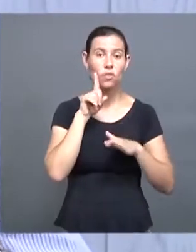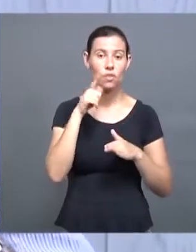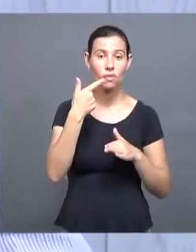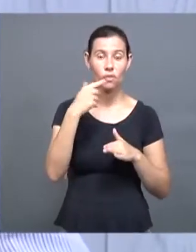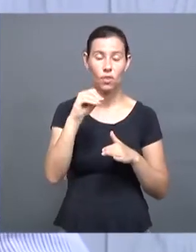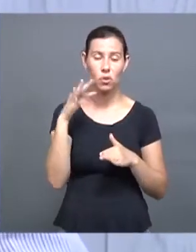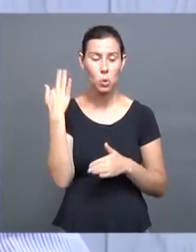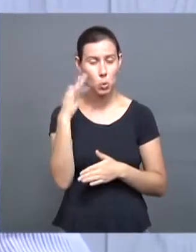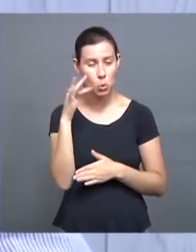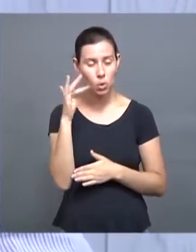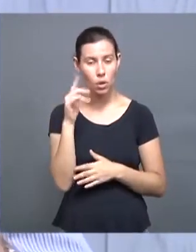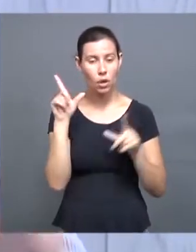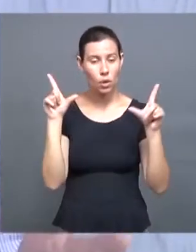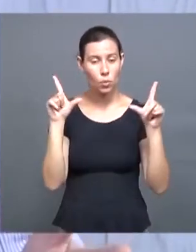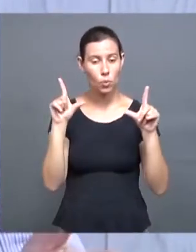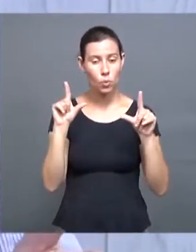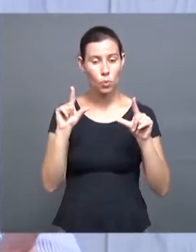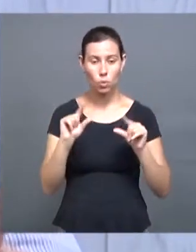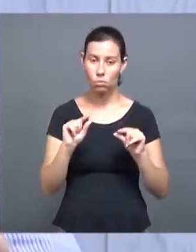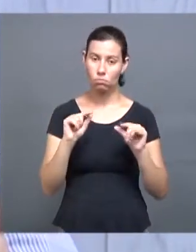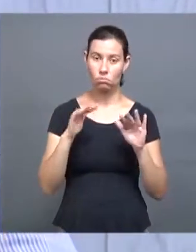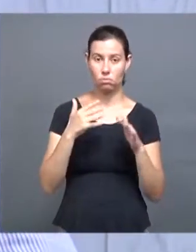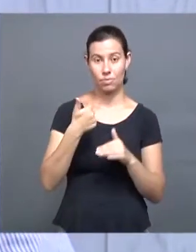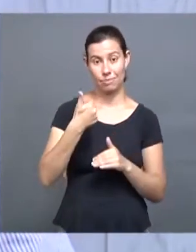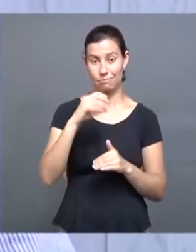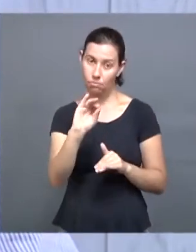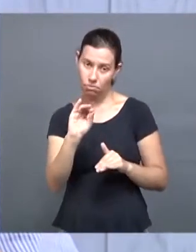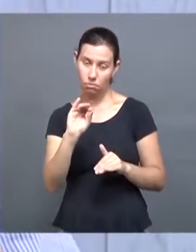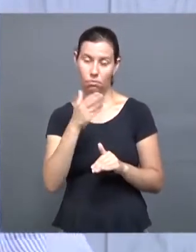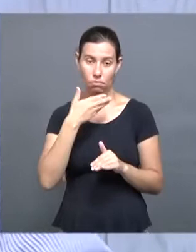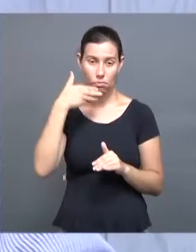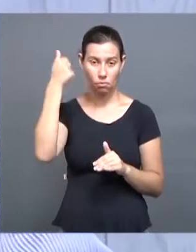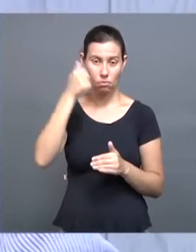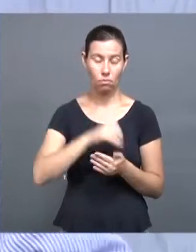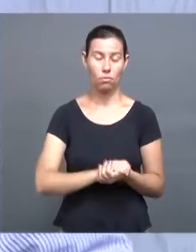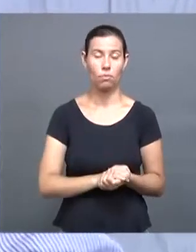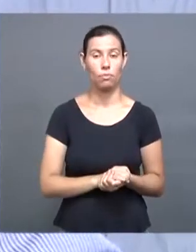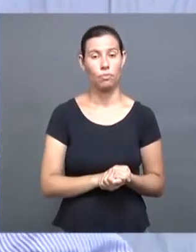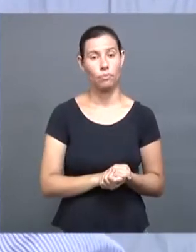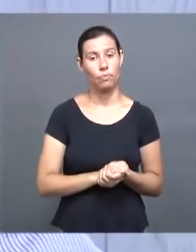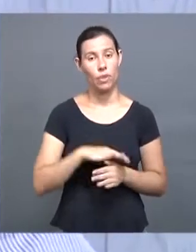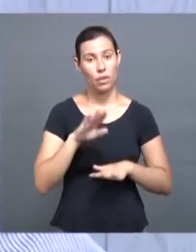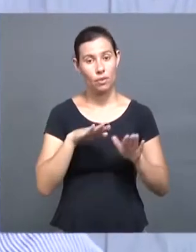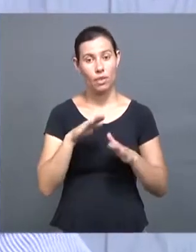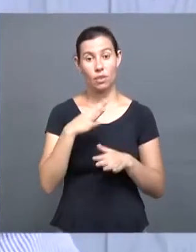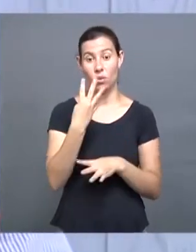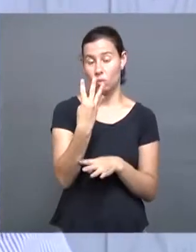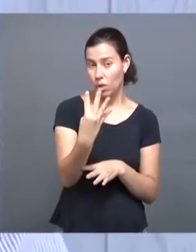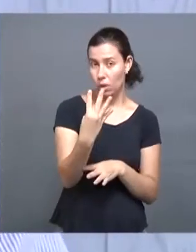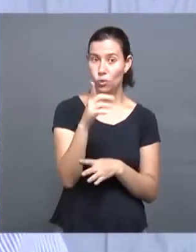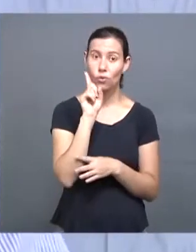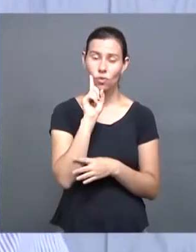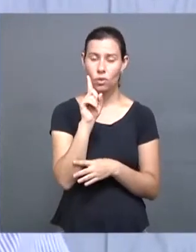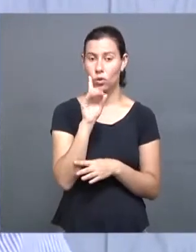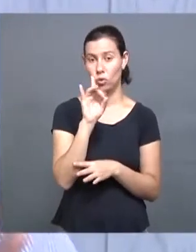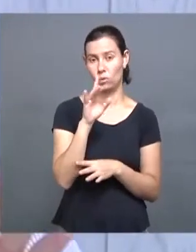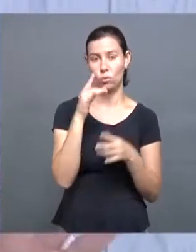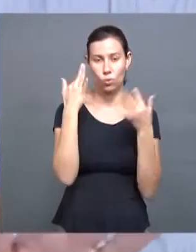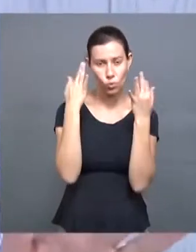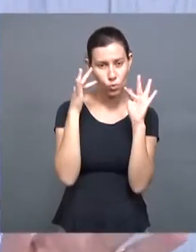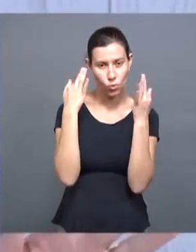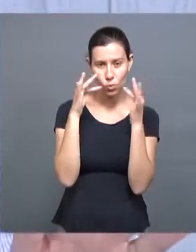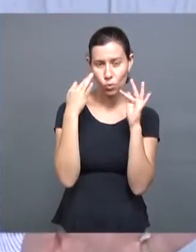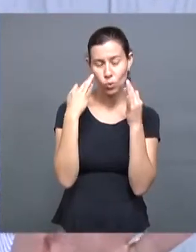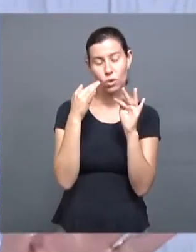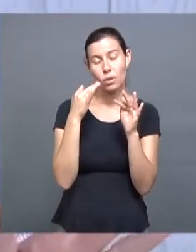muito. Se reduzir para menos da metade, é bem racional. Em torno de 4 está excelente. 4 dias de dor de cabeça por mês para quem